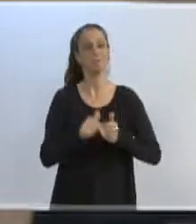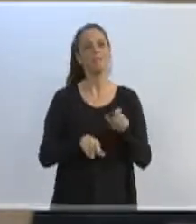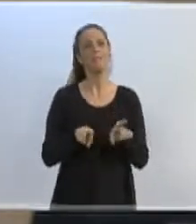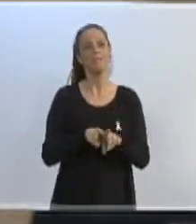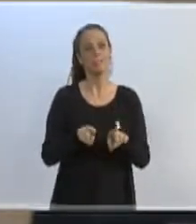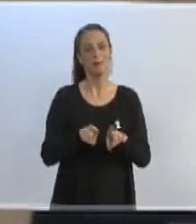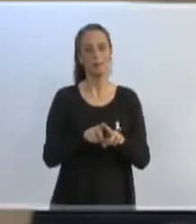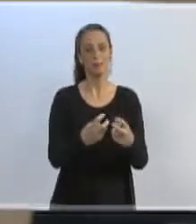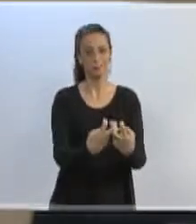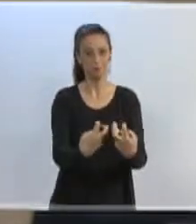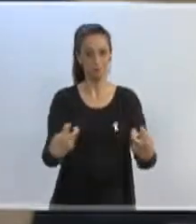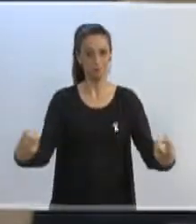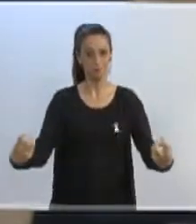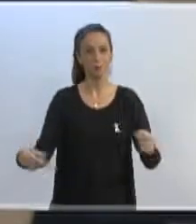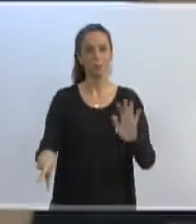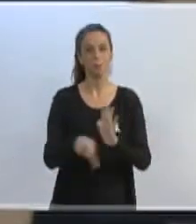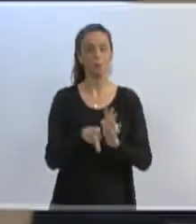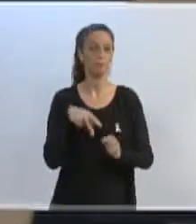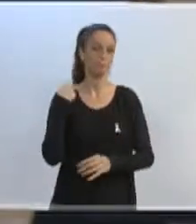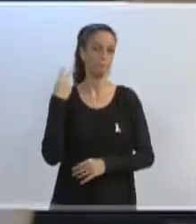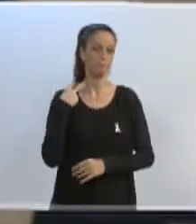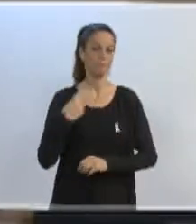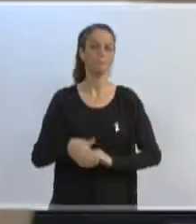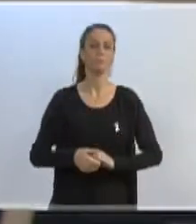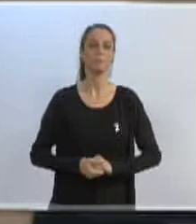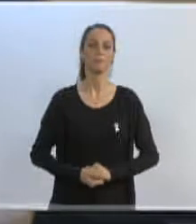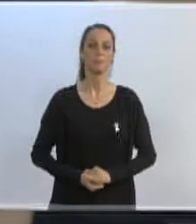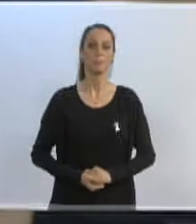dos vereadores.